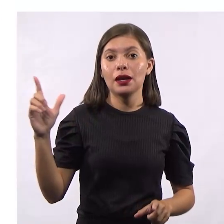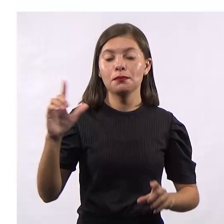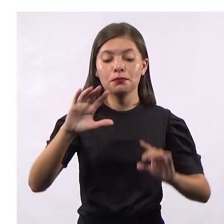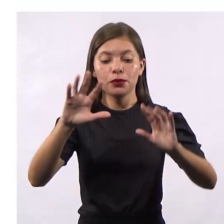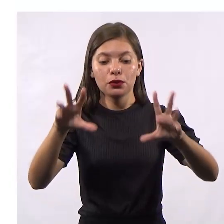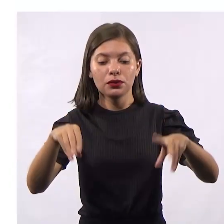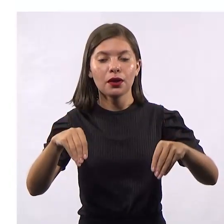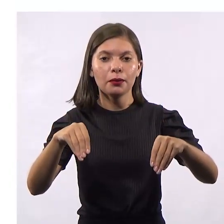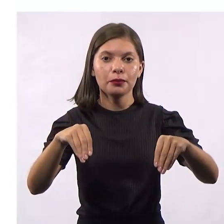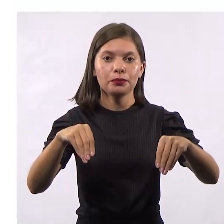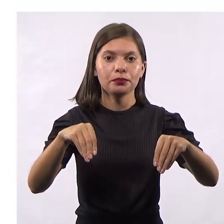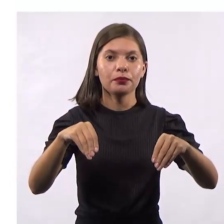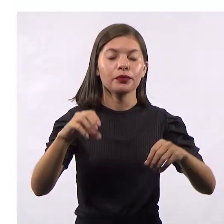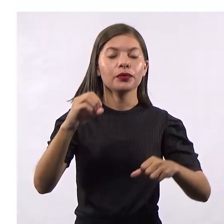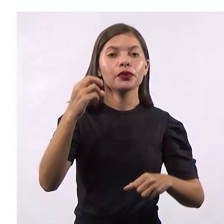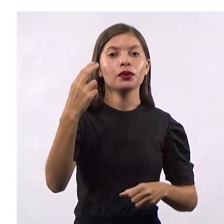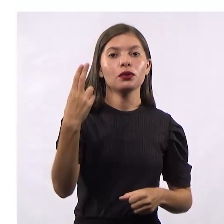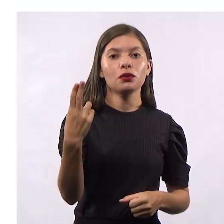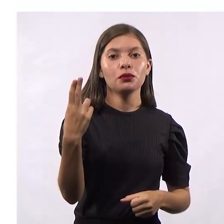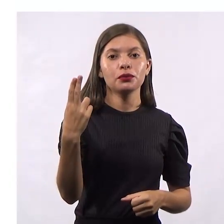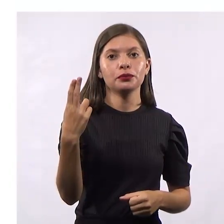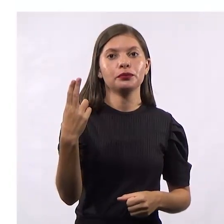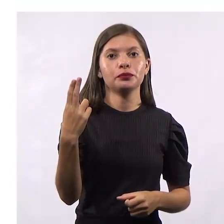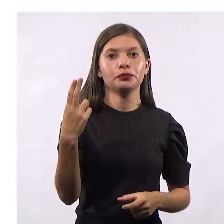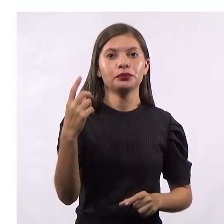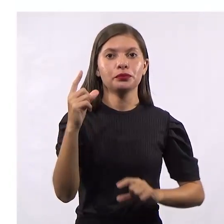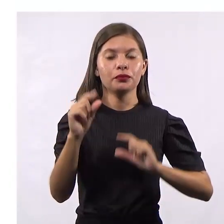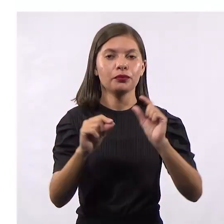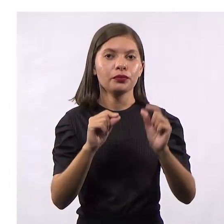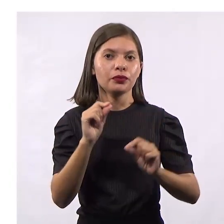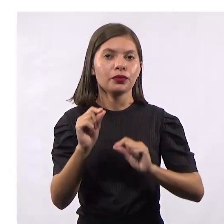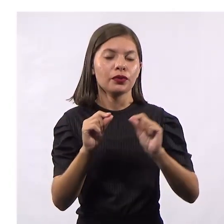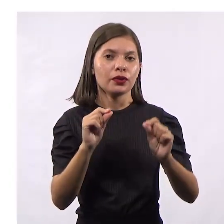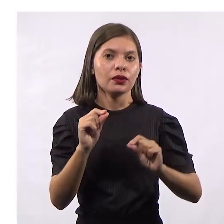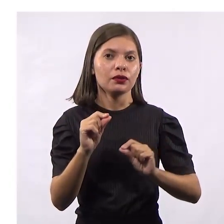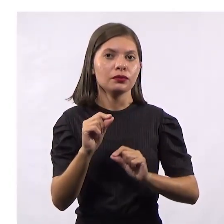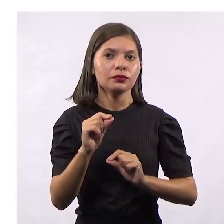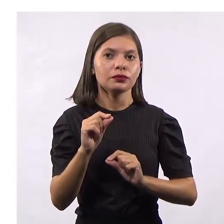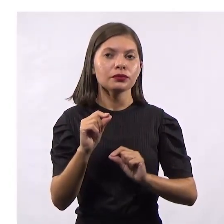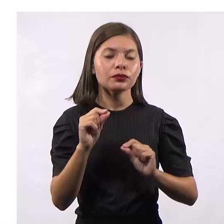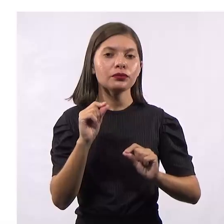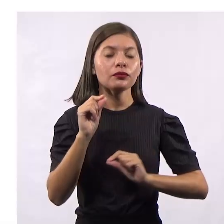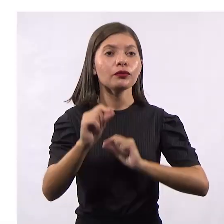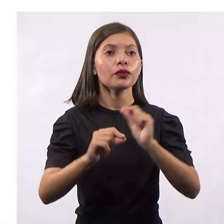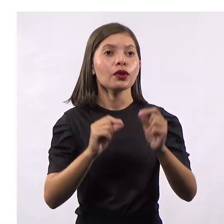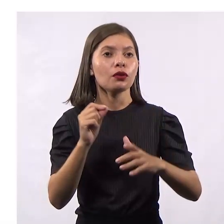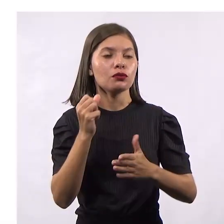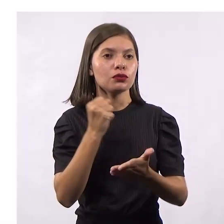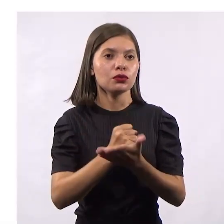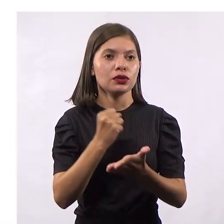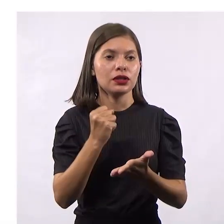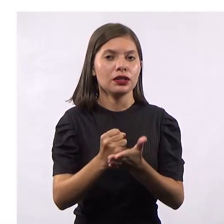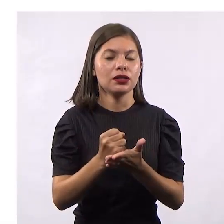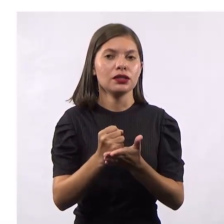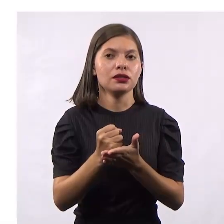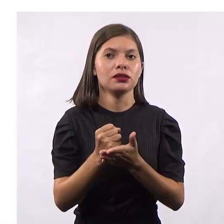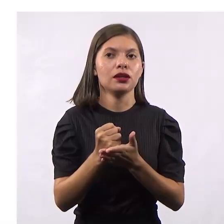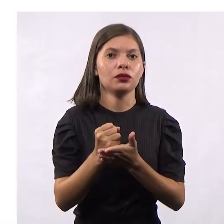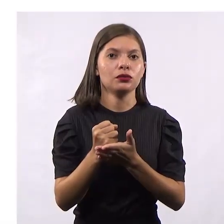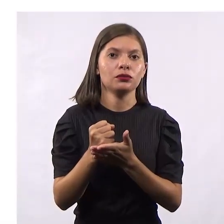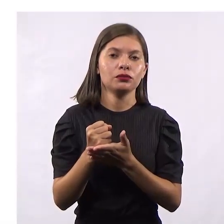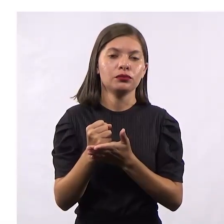total. Ou por empreitada integral, que é aquela contratação